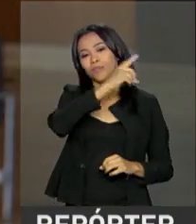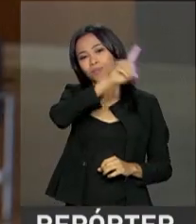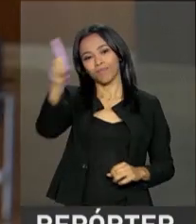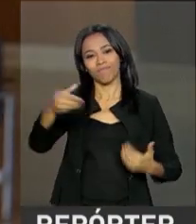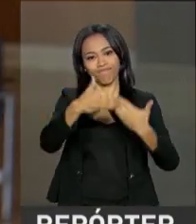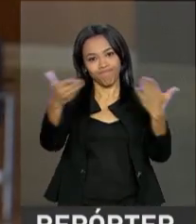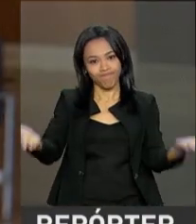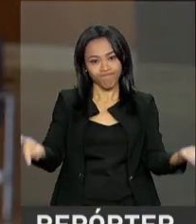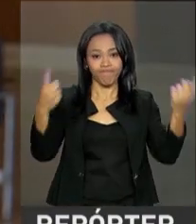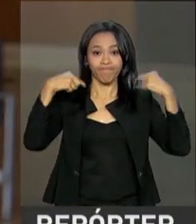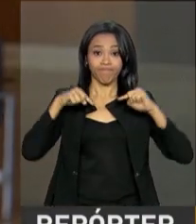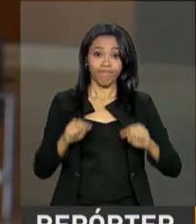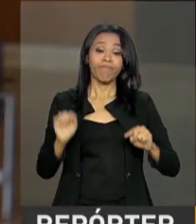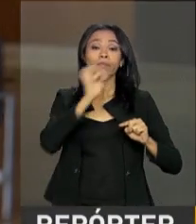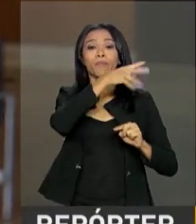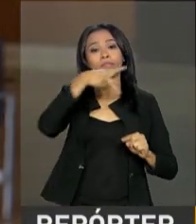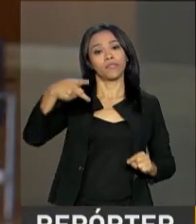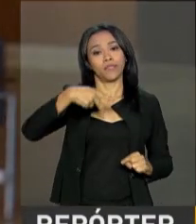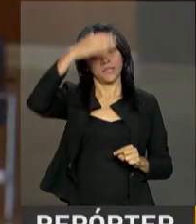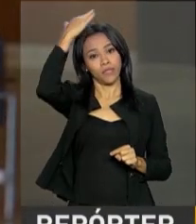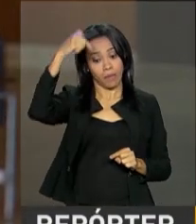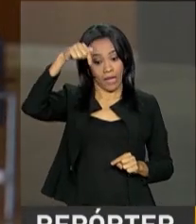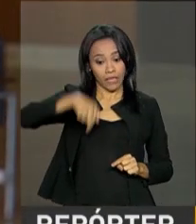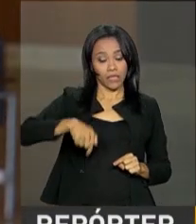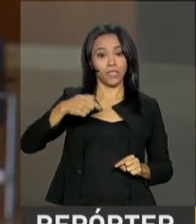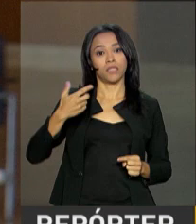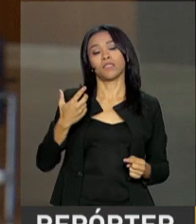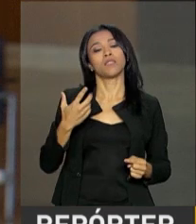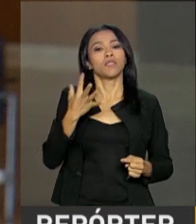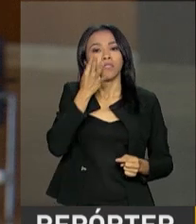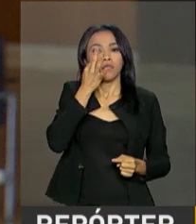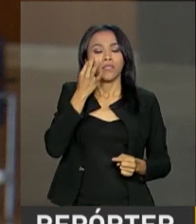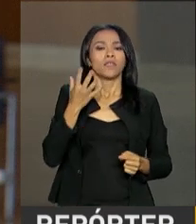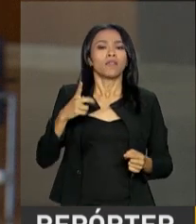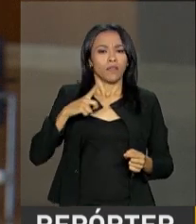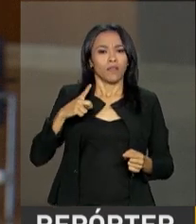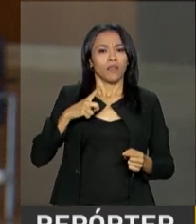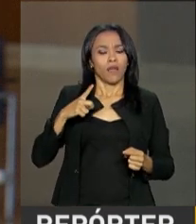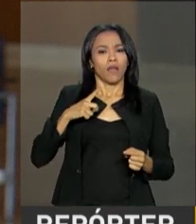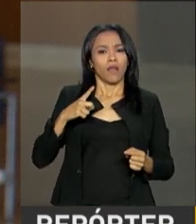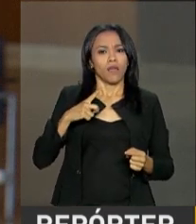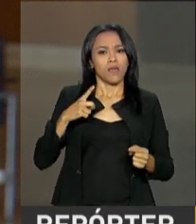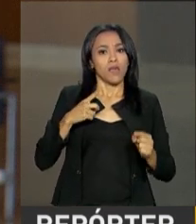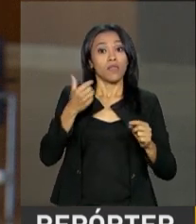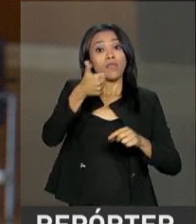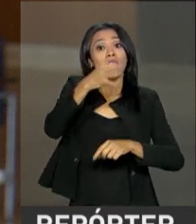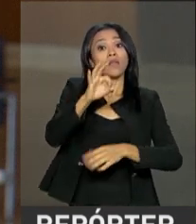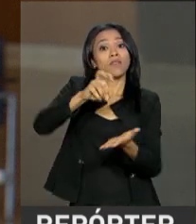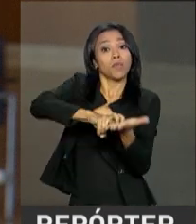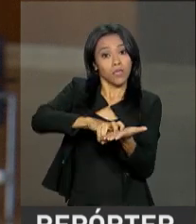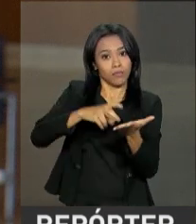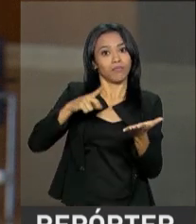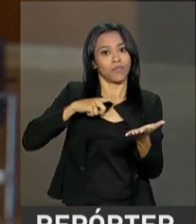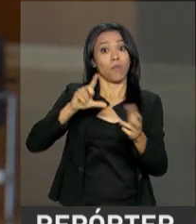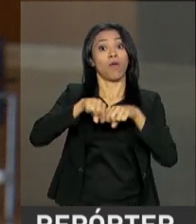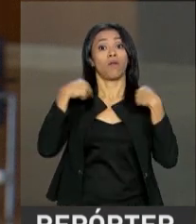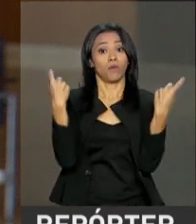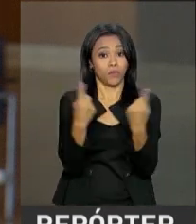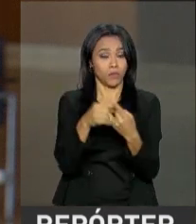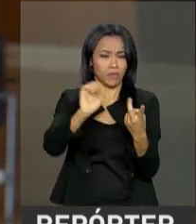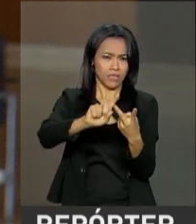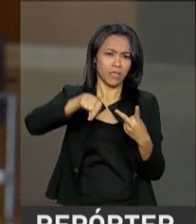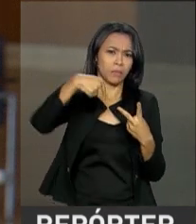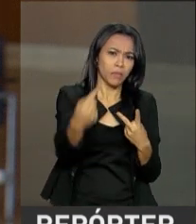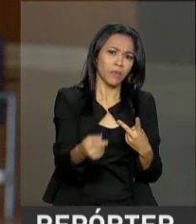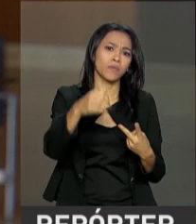o presidente michel temer aqui no palácio do planalto ele se reúne às 10 da manhã com o ministro do planejamento esteves colnago logo depois